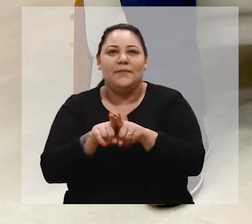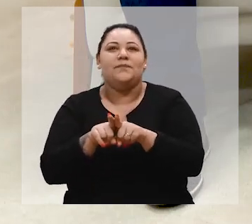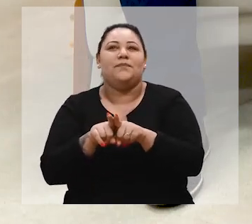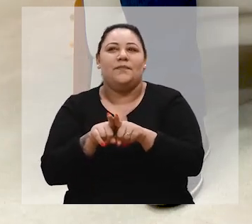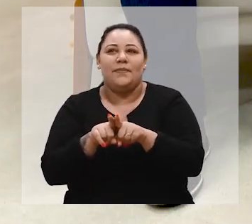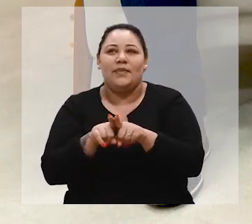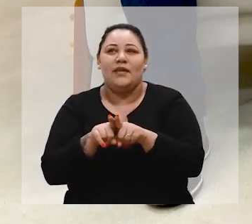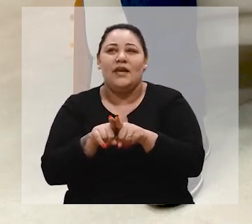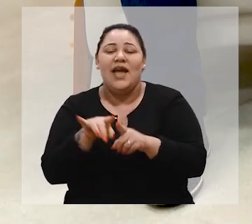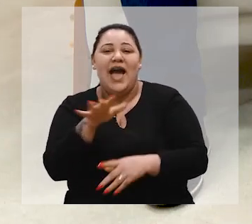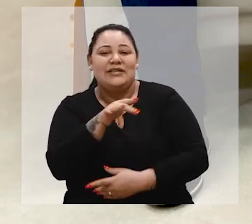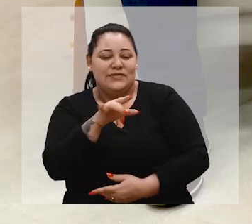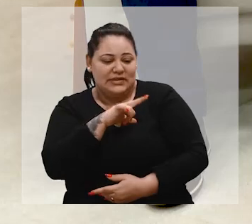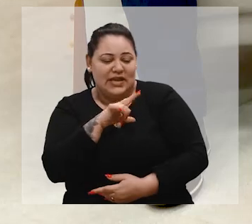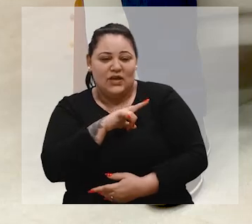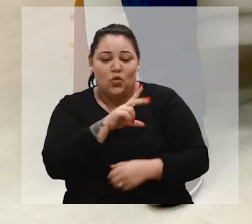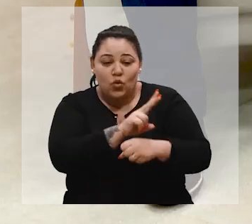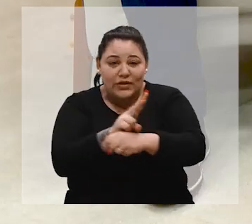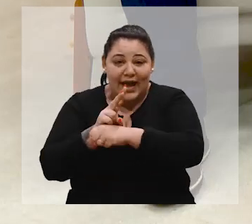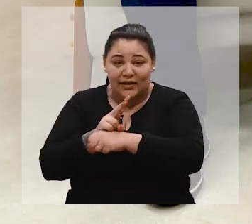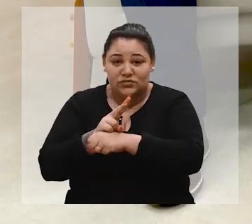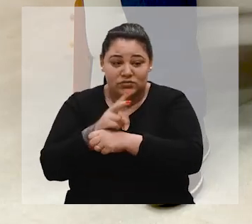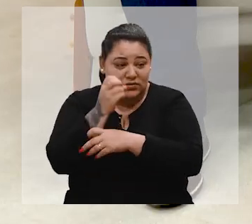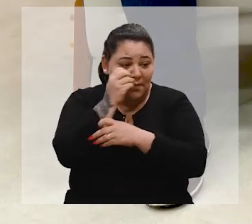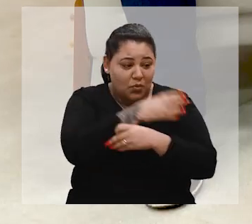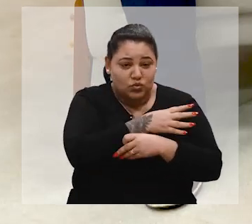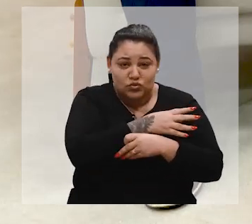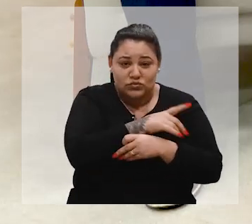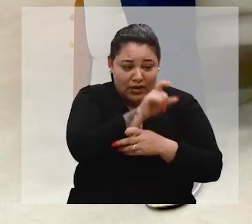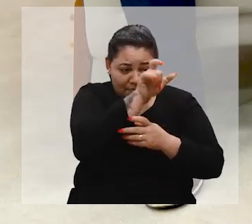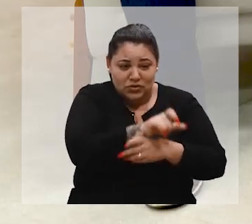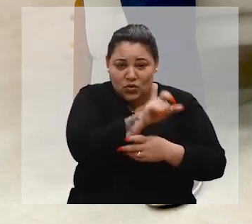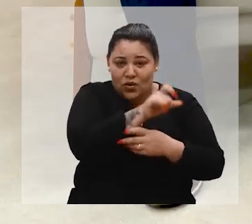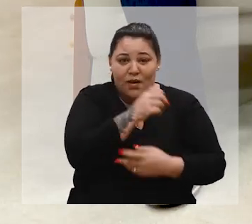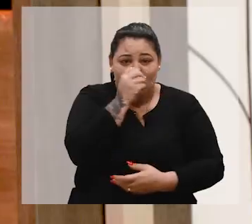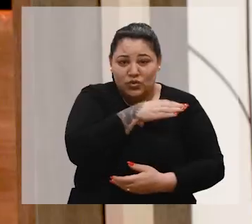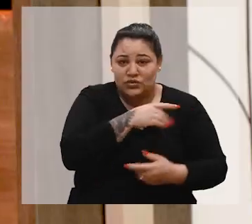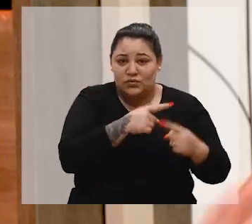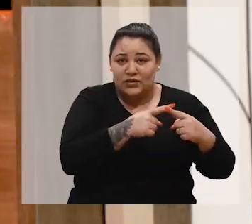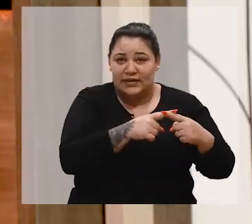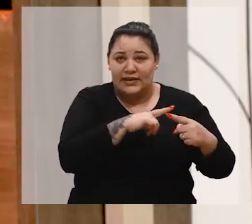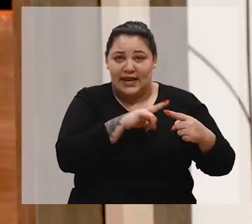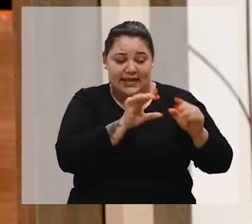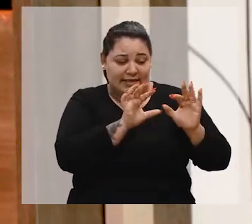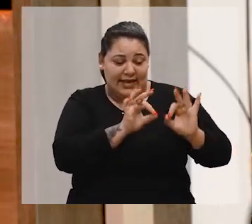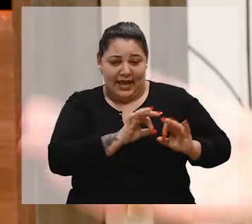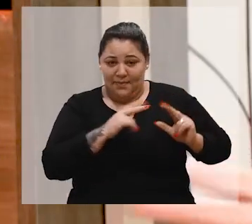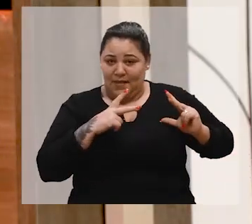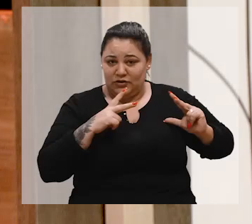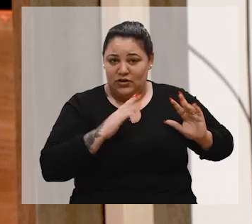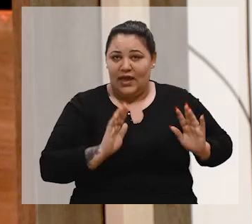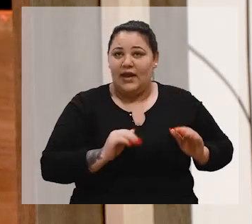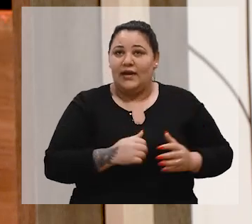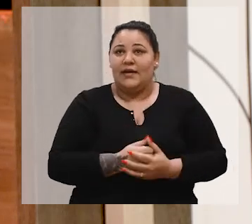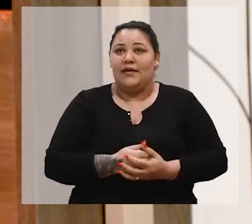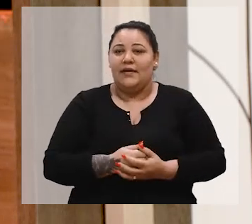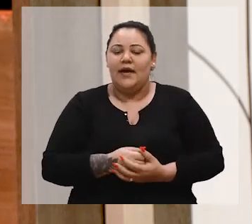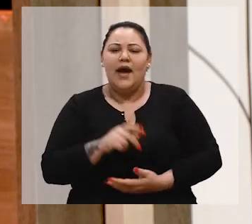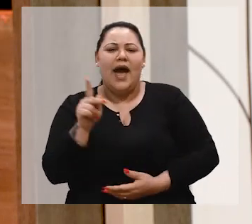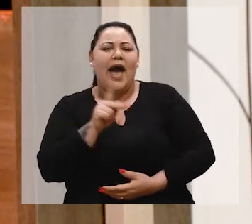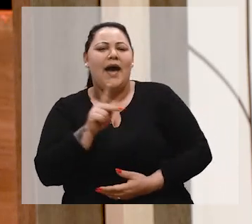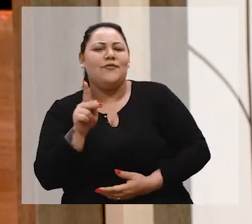pacientes, intervenções, né, que às vezes existe uma proteção do abusador, por conta de, né, suas